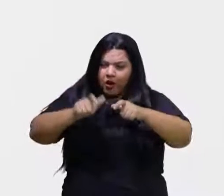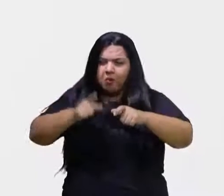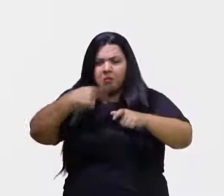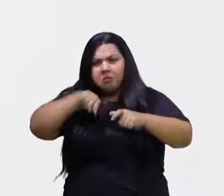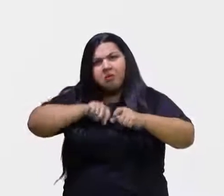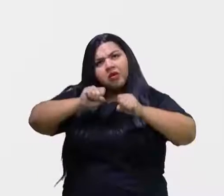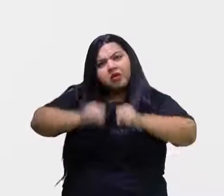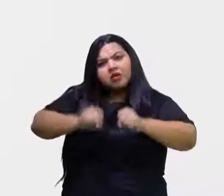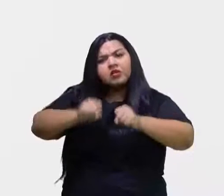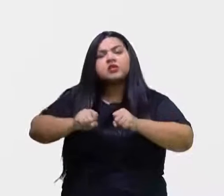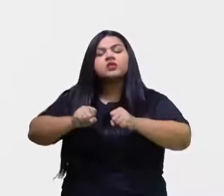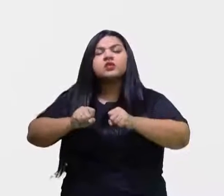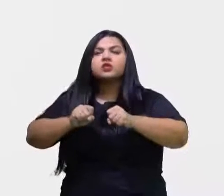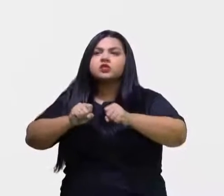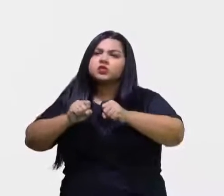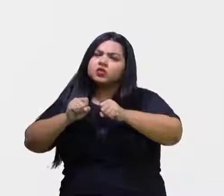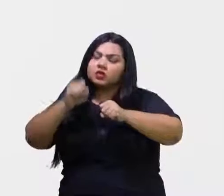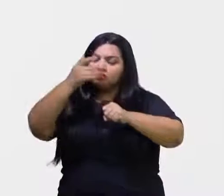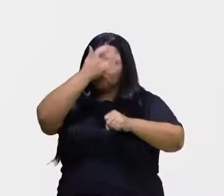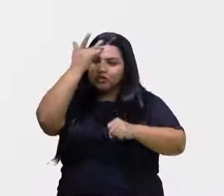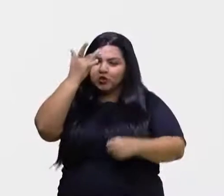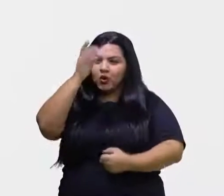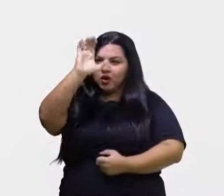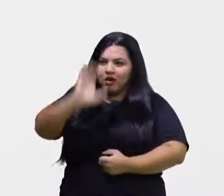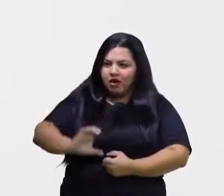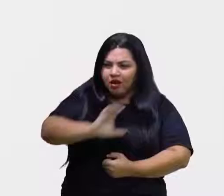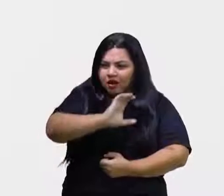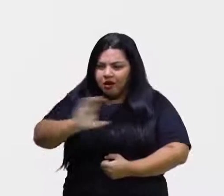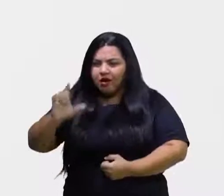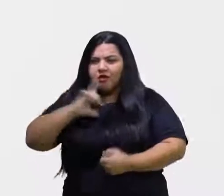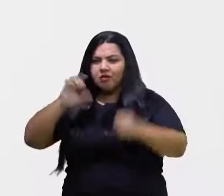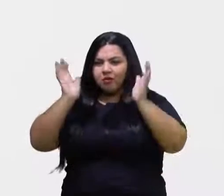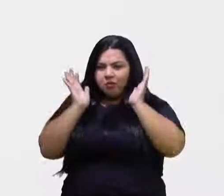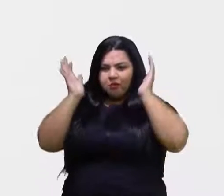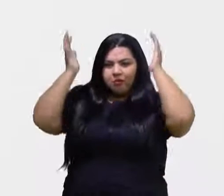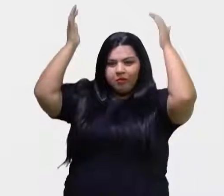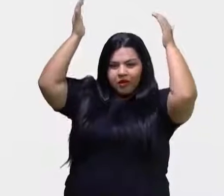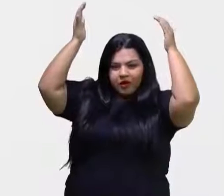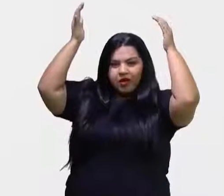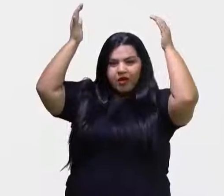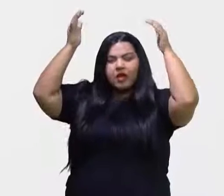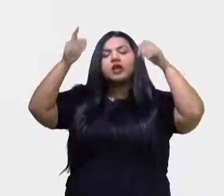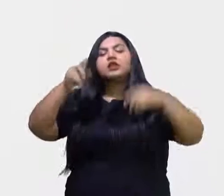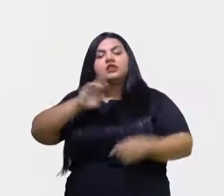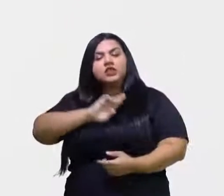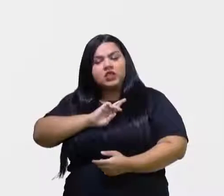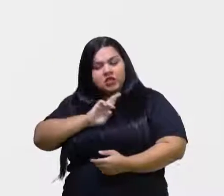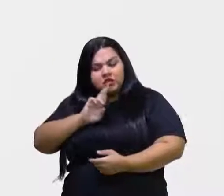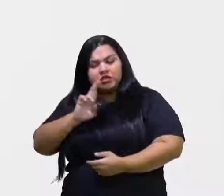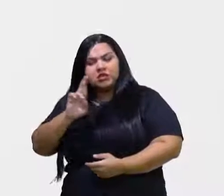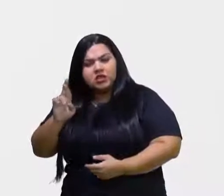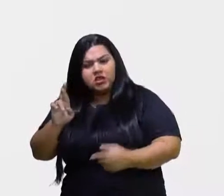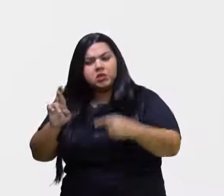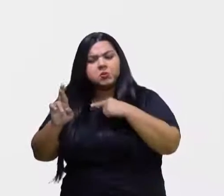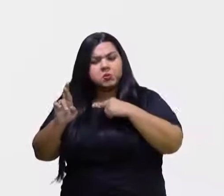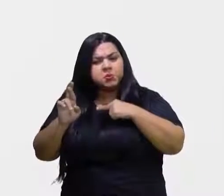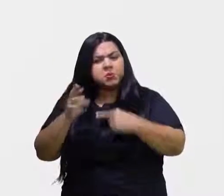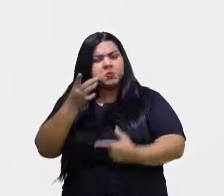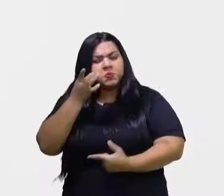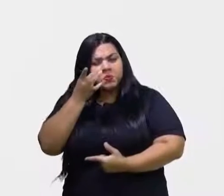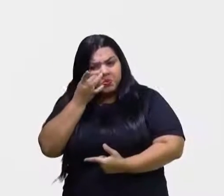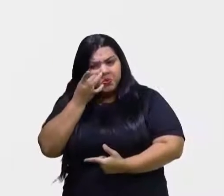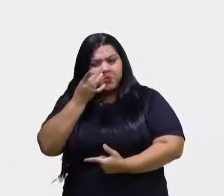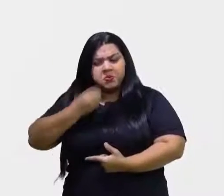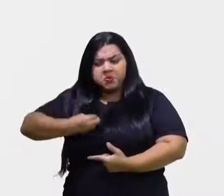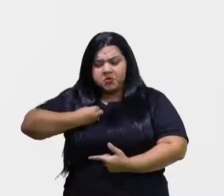pode dizer aí, onde os católicos têm ali a figura do Papa, né, a religiosidade presente,